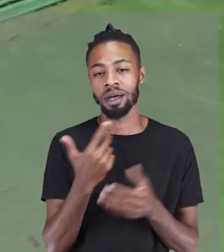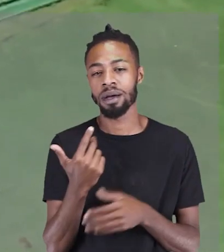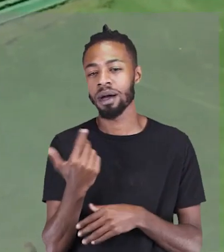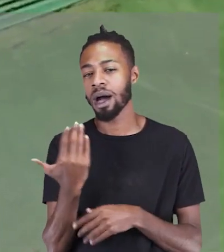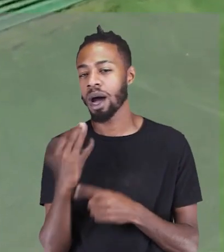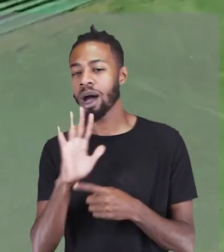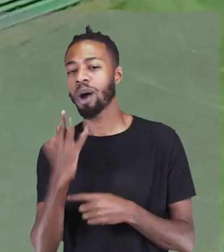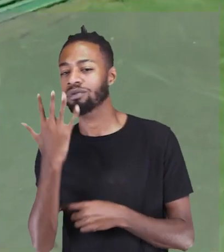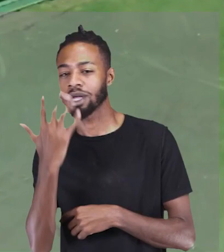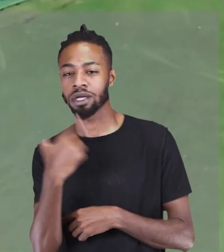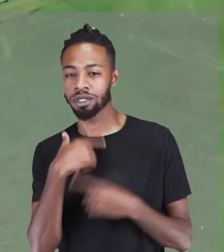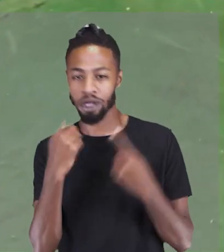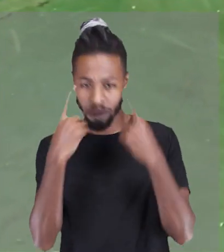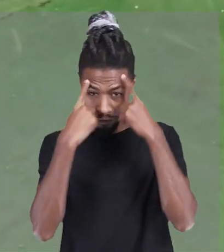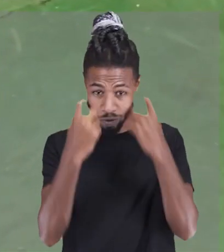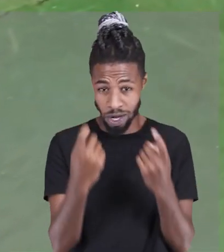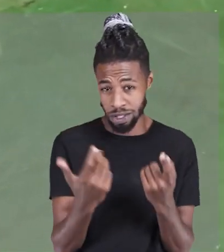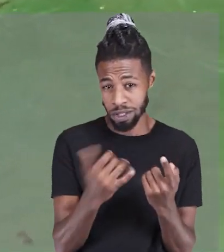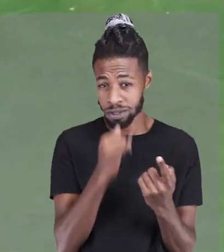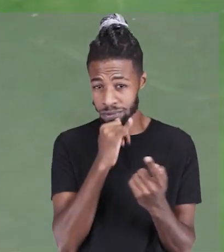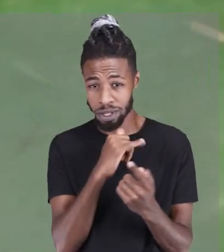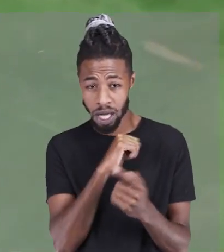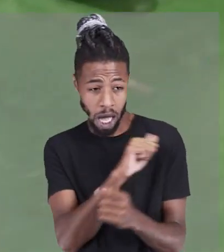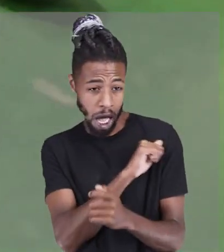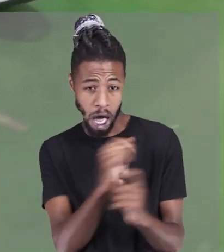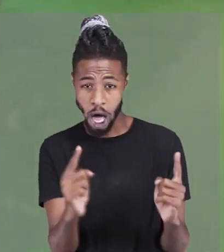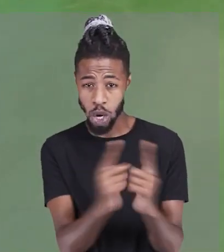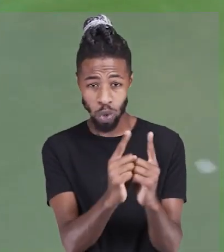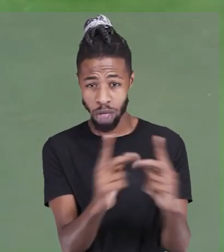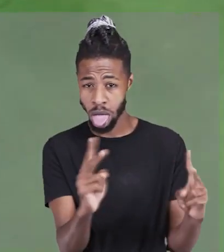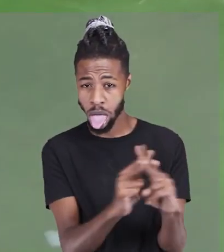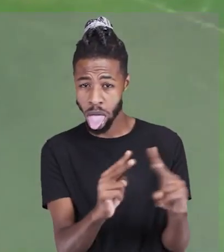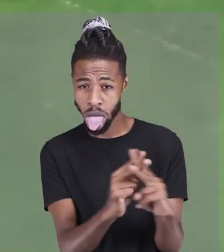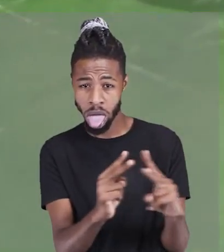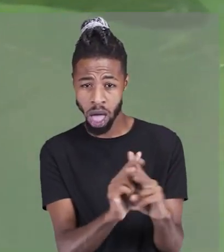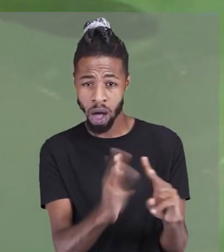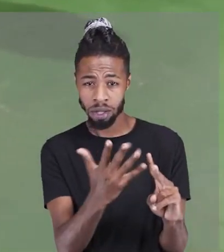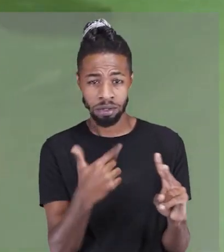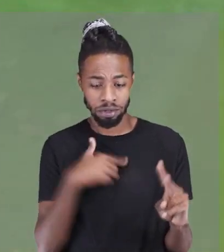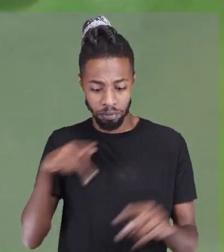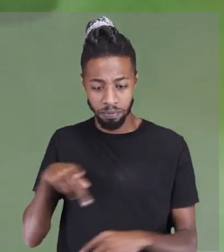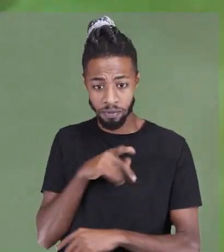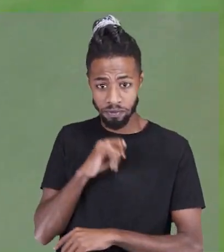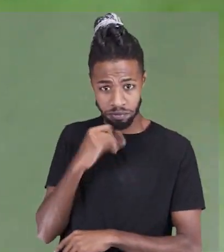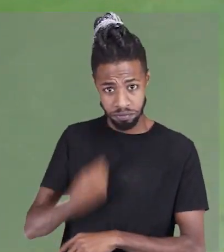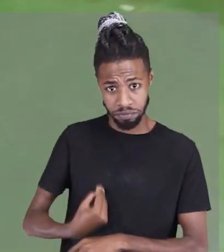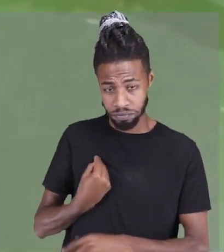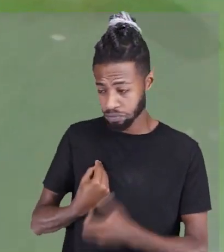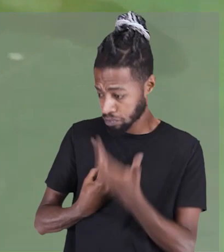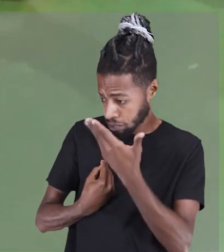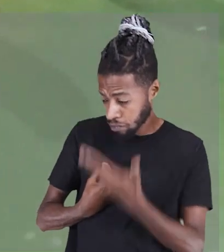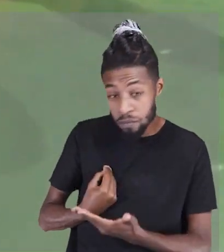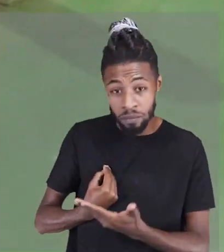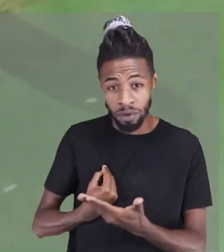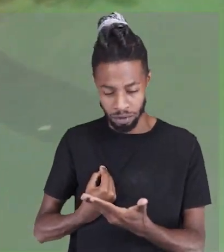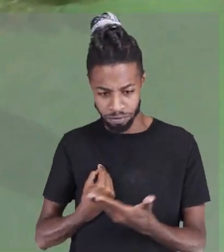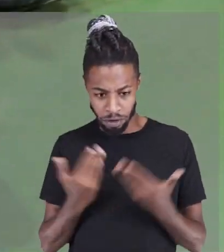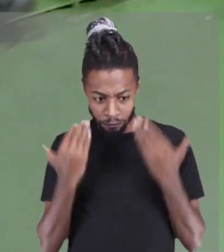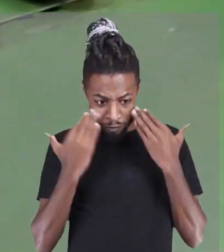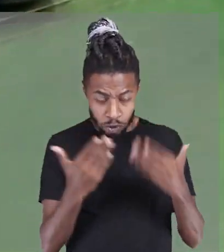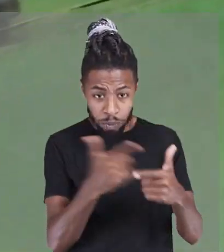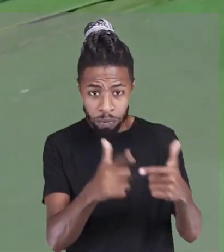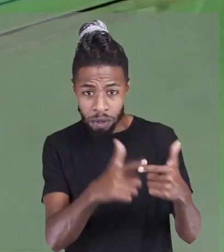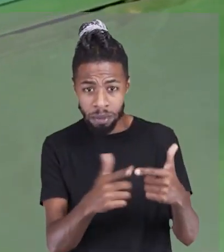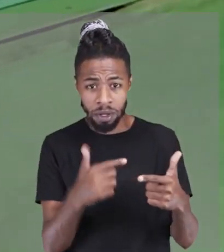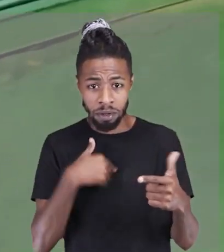Quando aparece ou acontece um episódio de violência, pode ser uma briga entre os alunos, um episódio de bullying, esse professor que